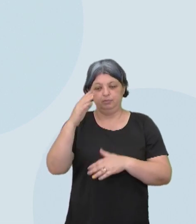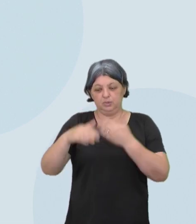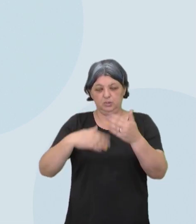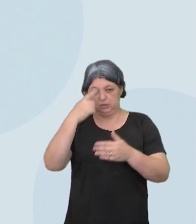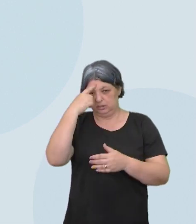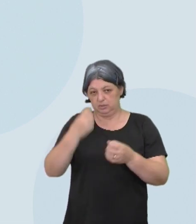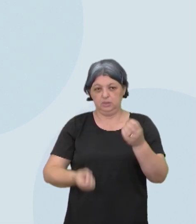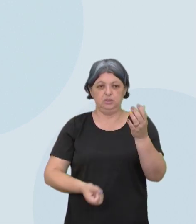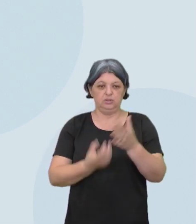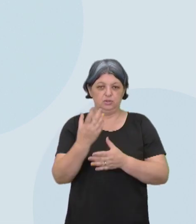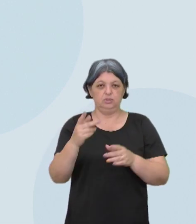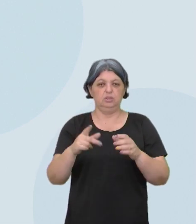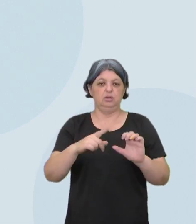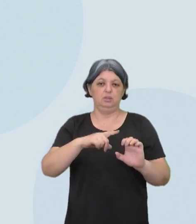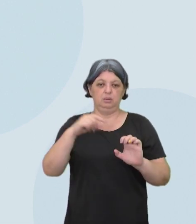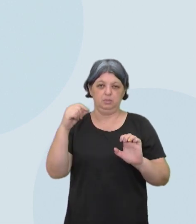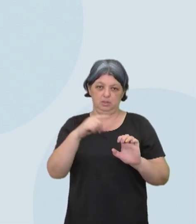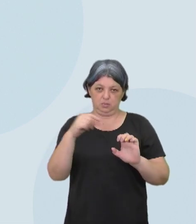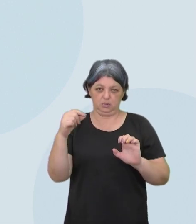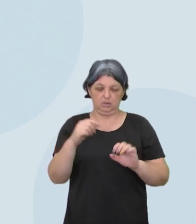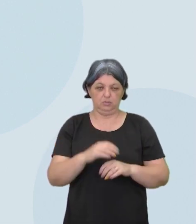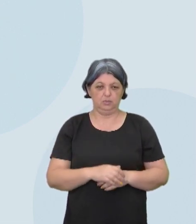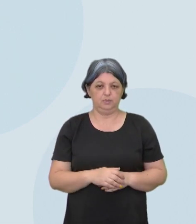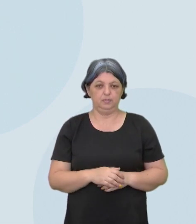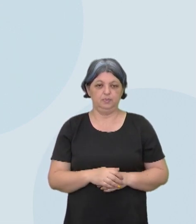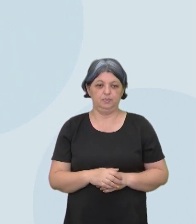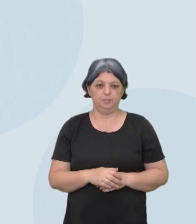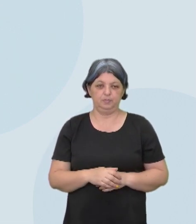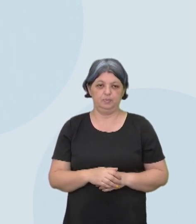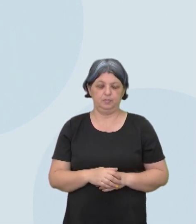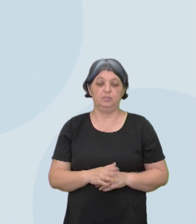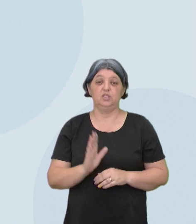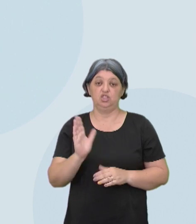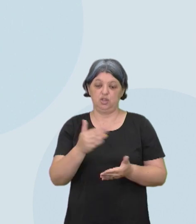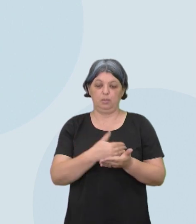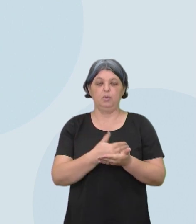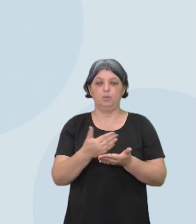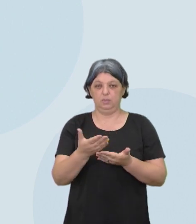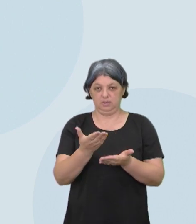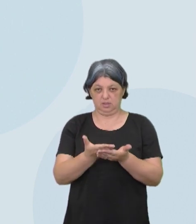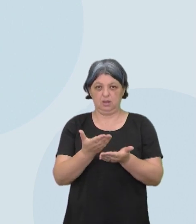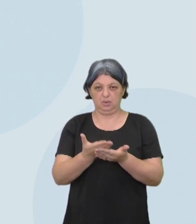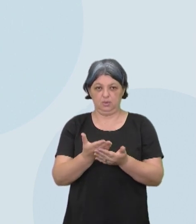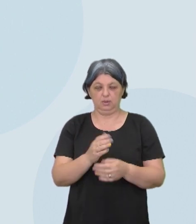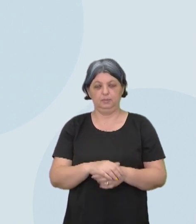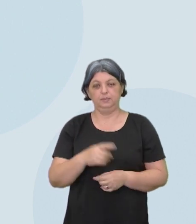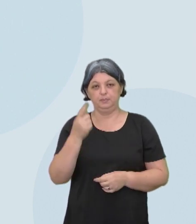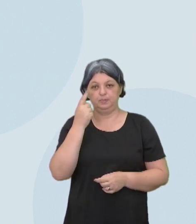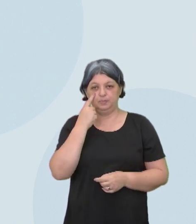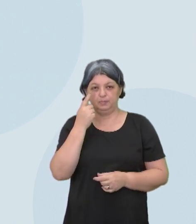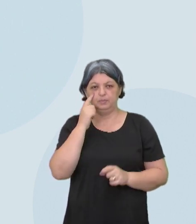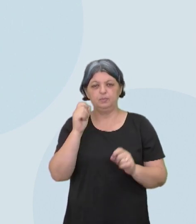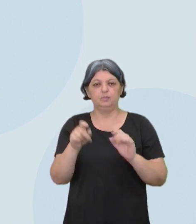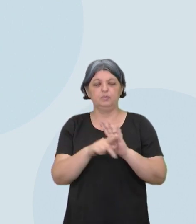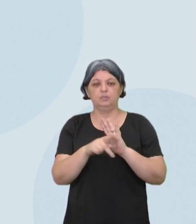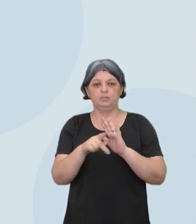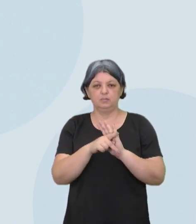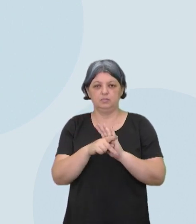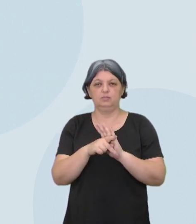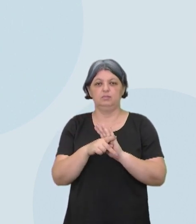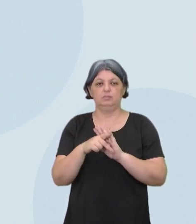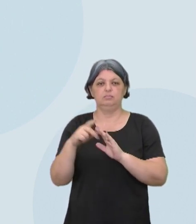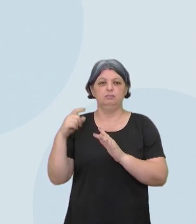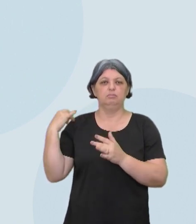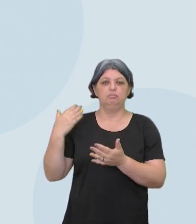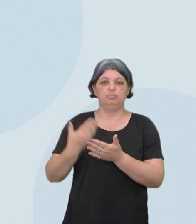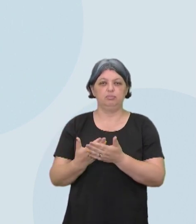e empreendedorismo. E aí, gente, já para começar a nossa aula, vamos ver um pouquinho o que a gente viu na aula